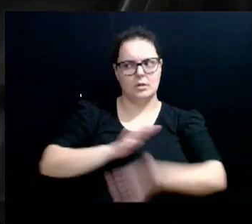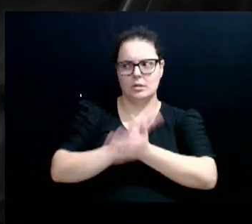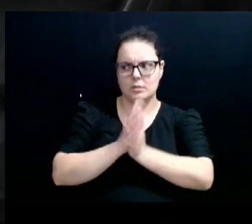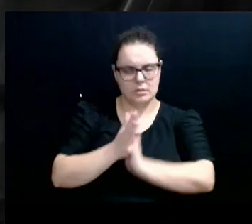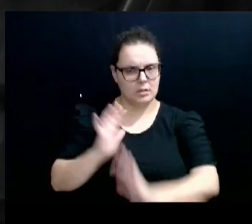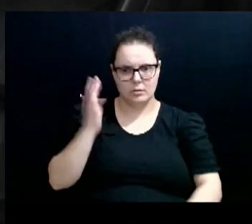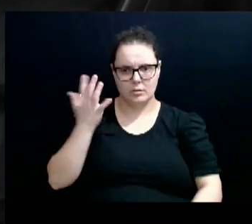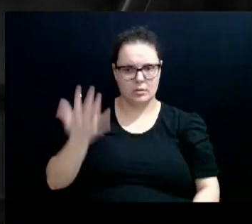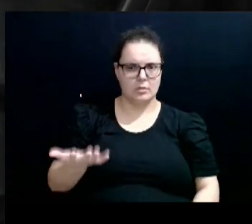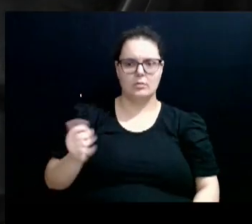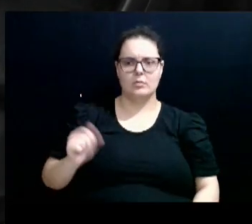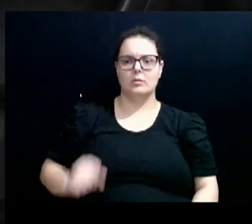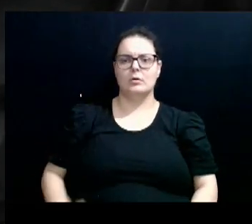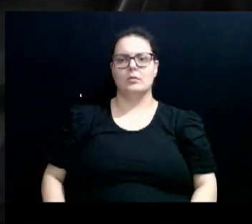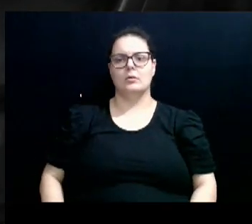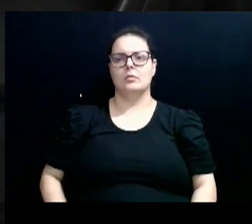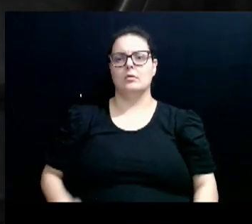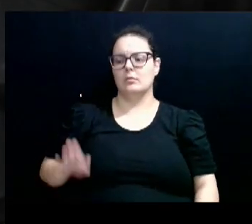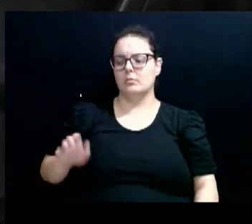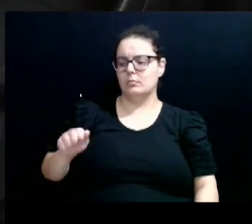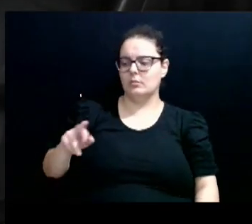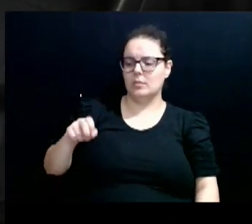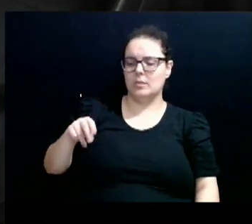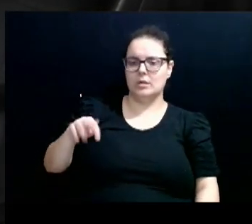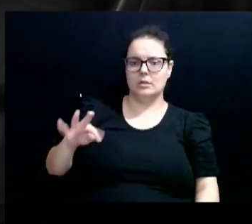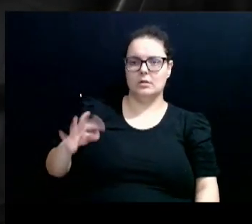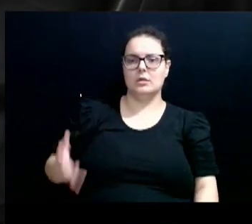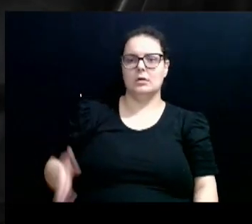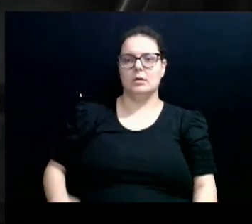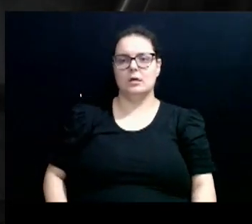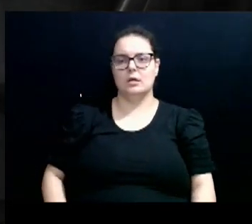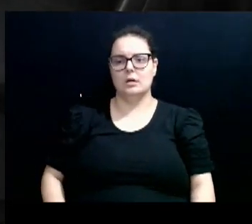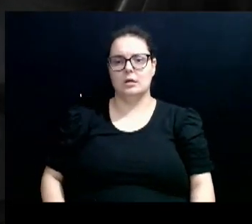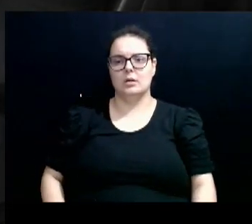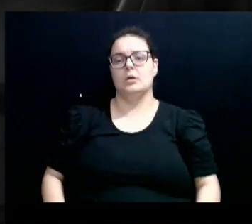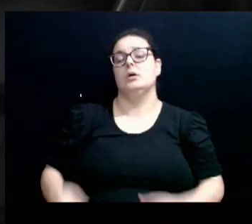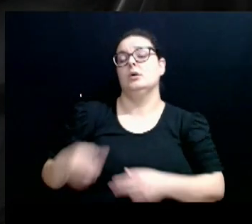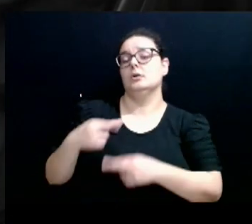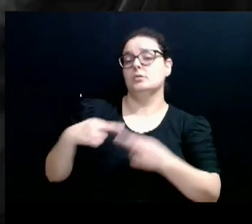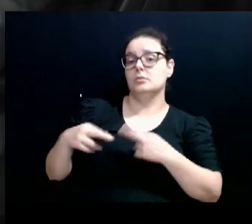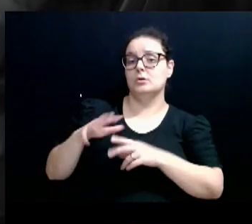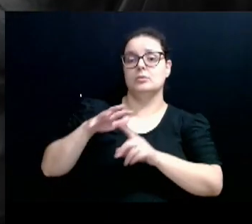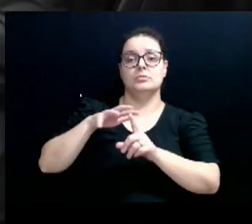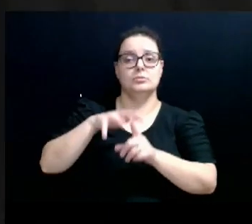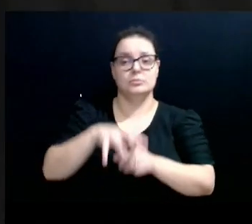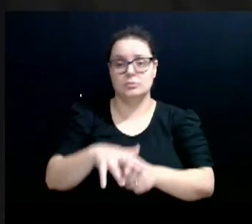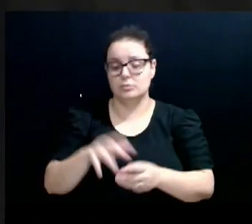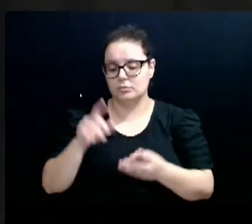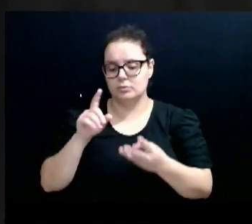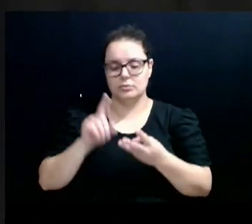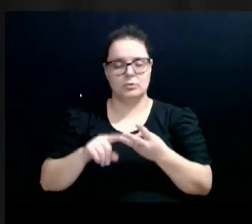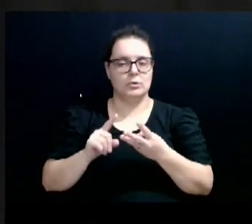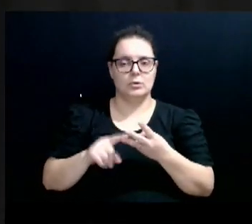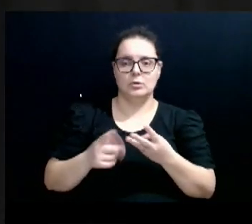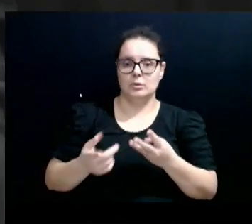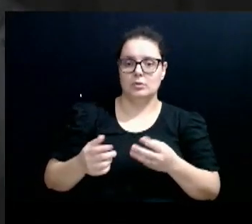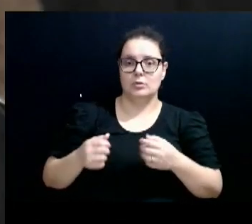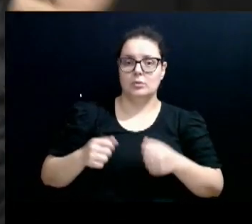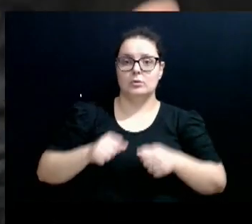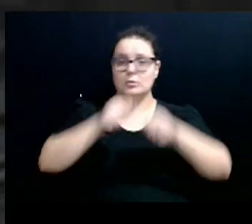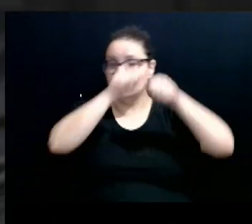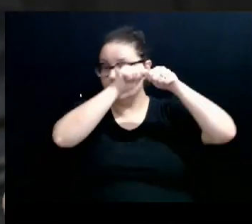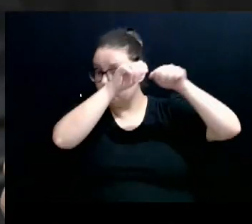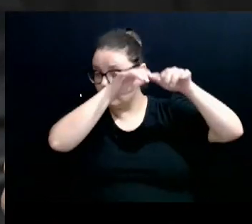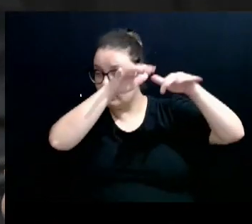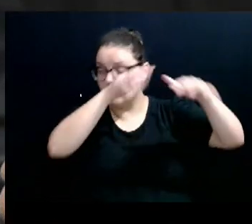do burnout, a questão do bullying, a questão do autismo. Eu lembro quando